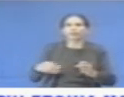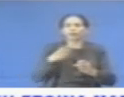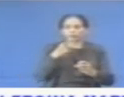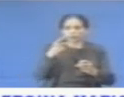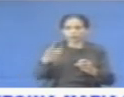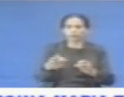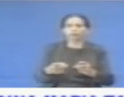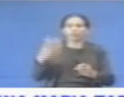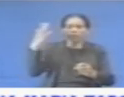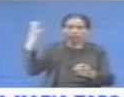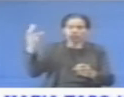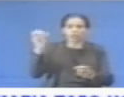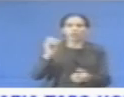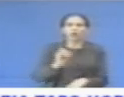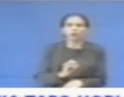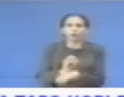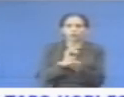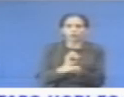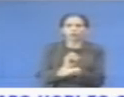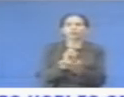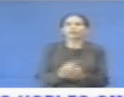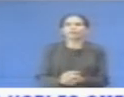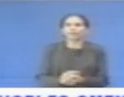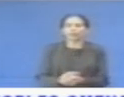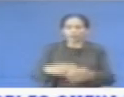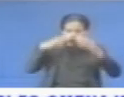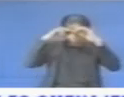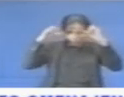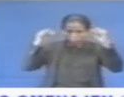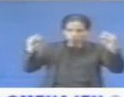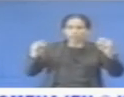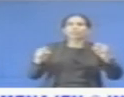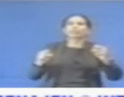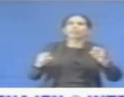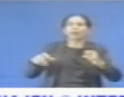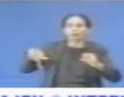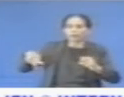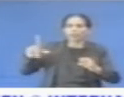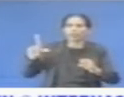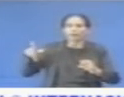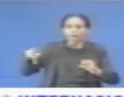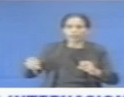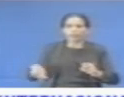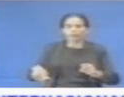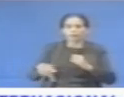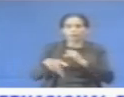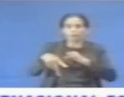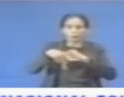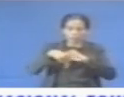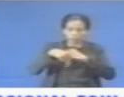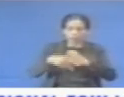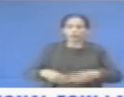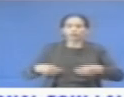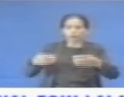Sira Enclave Kusi. Presidente interino PLP, Neha Teten, partido neste foi confiança toma do programa do